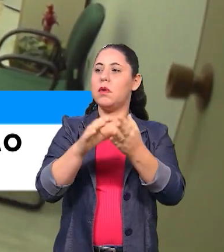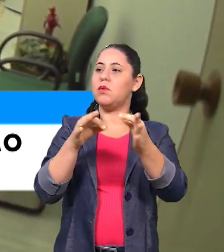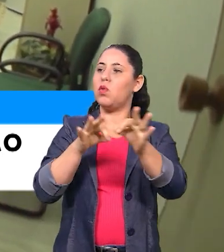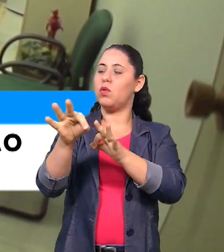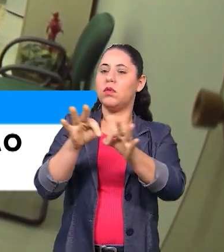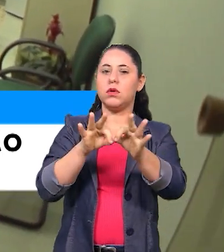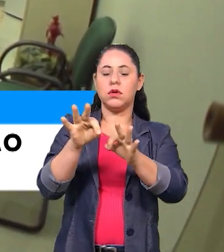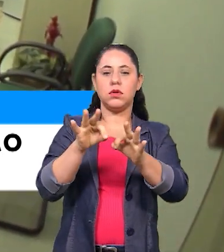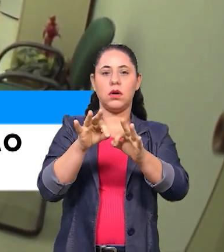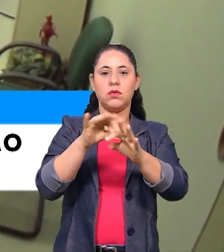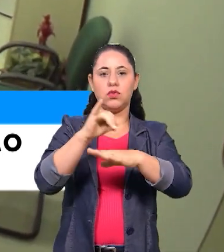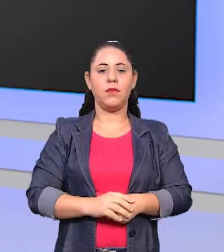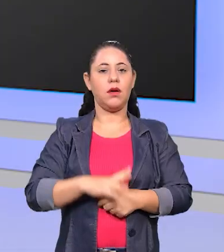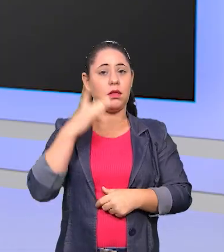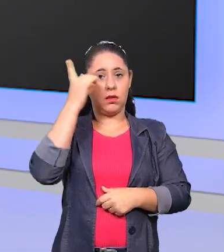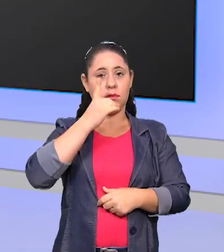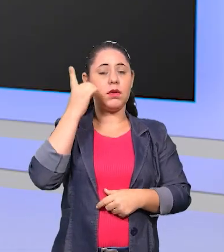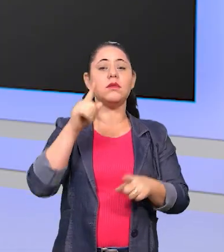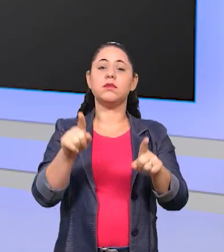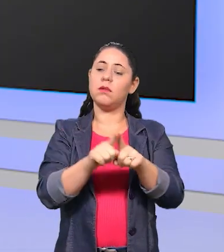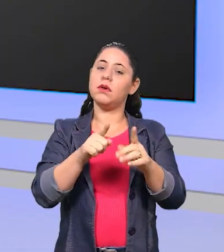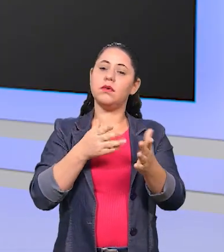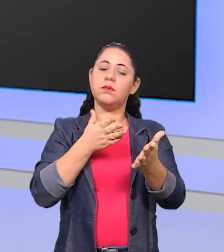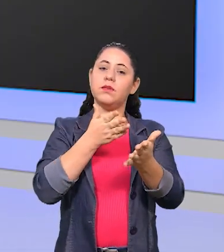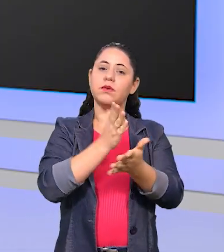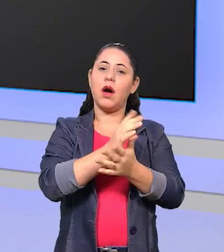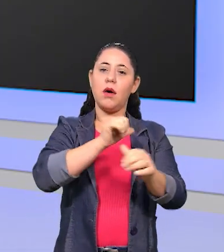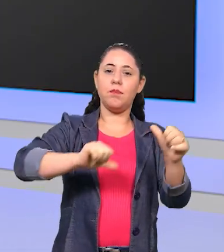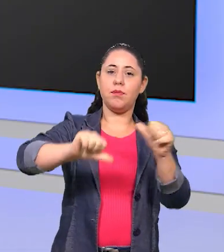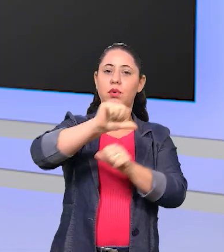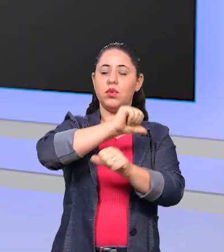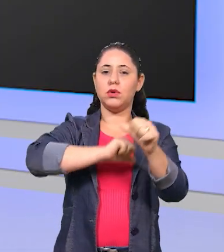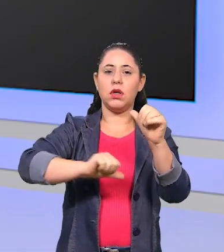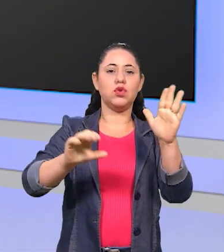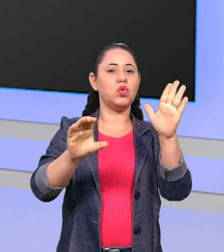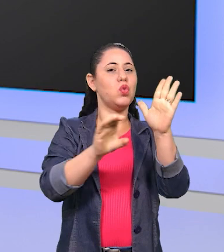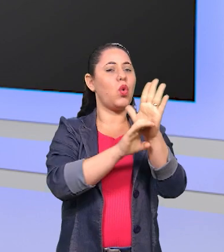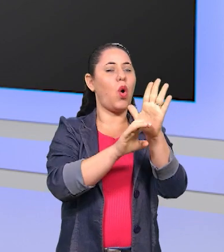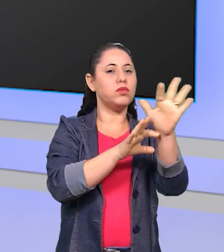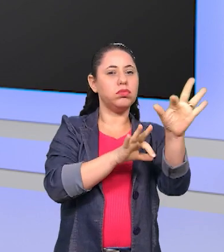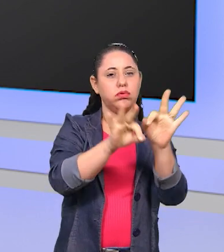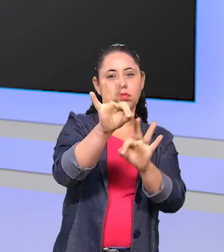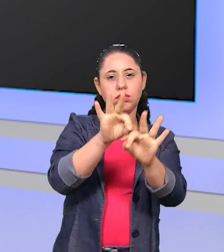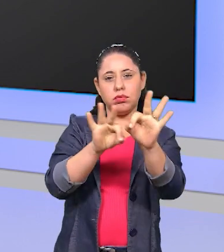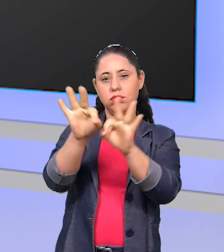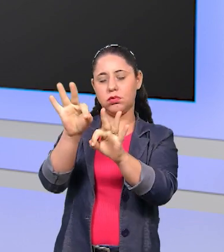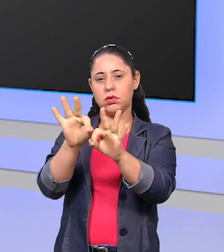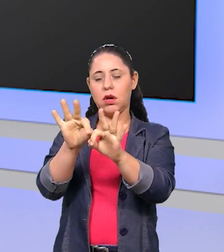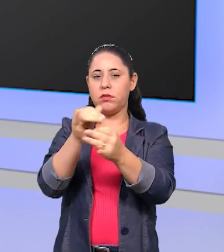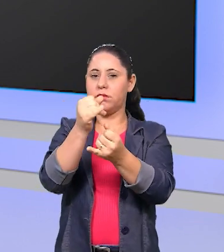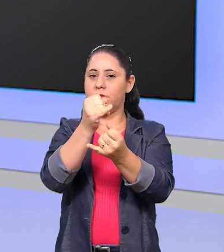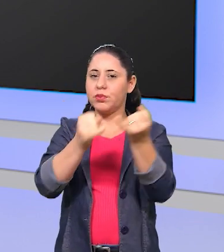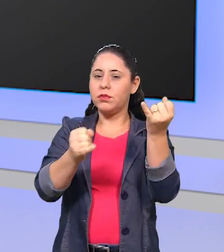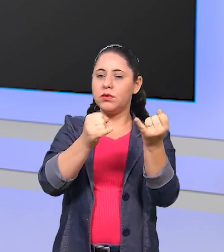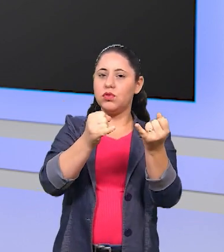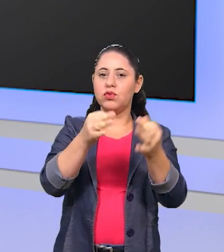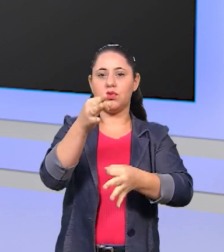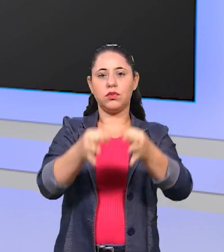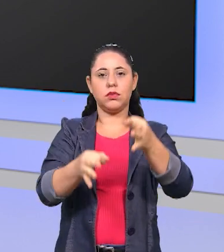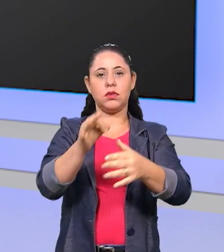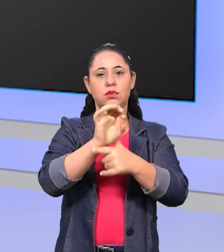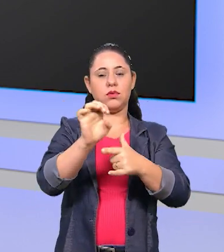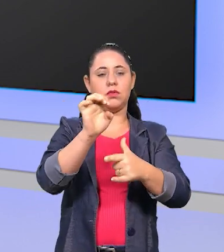as atividades institucionais. Os deputados também aprovaram a alteração no Código de Organização e